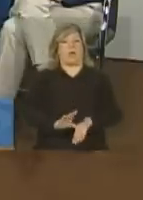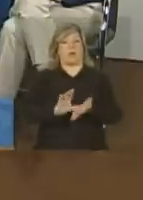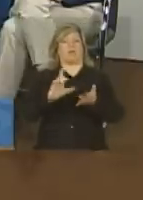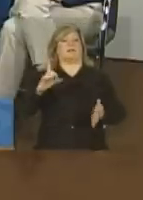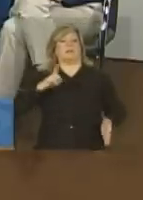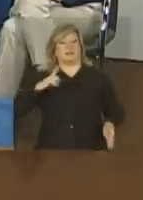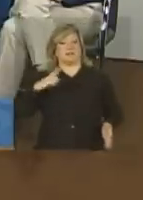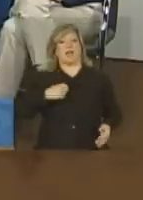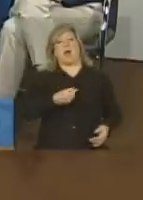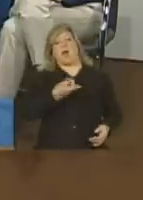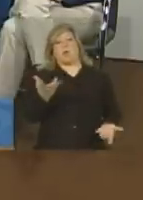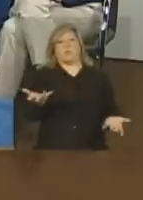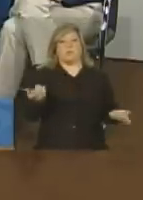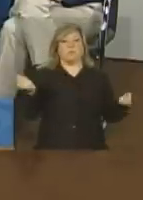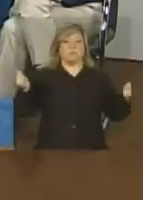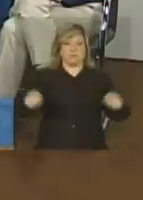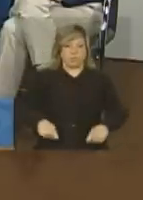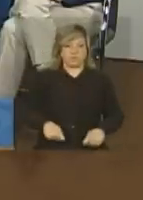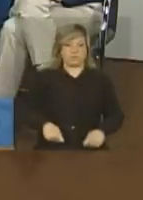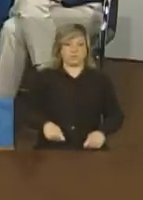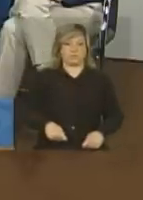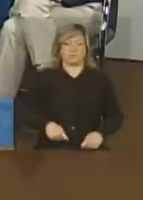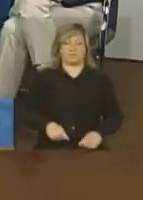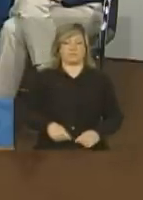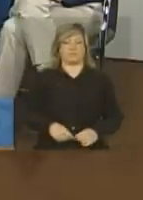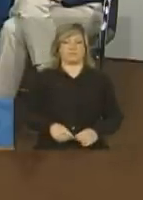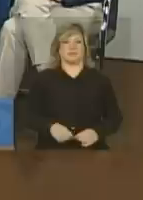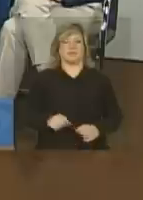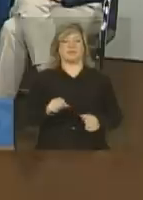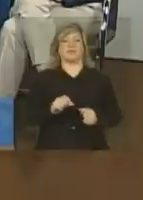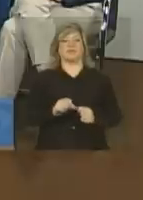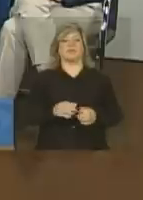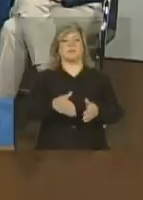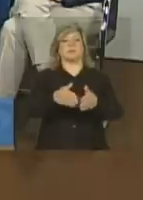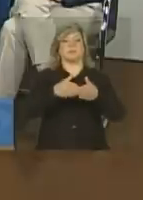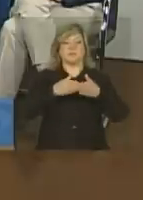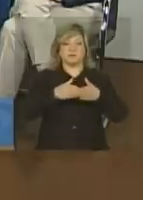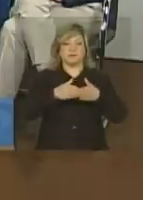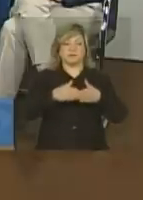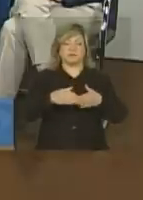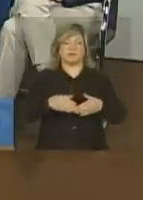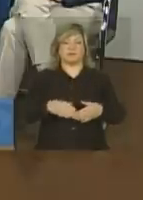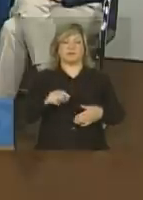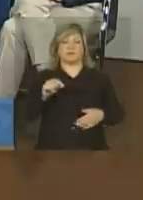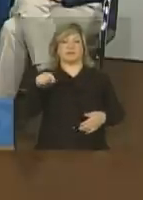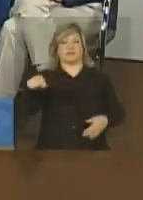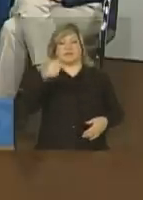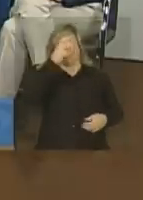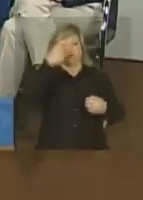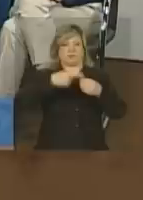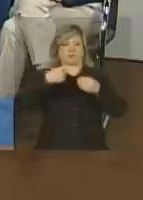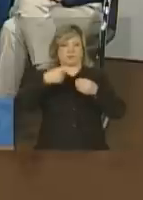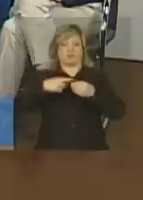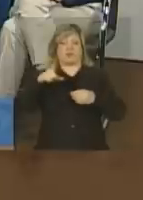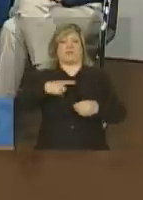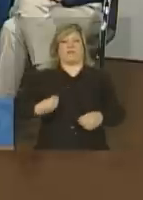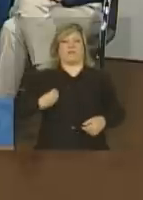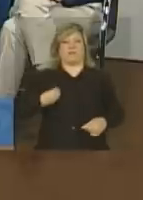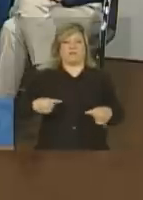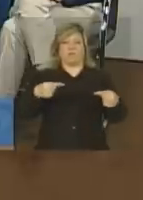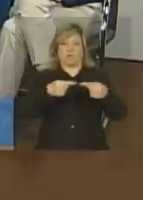alguma possibilidade de solicitar que a gestão pública funcione de